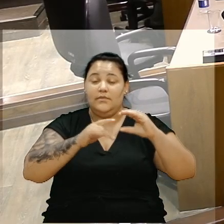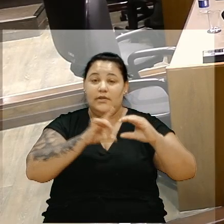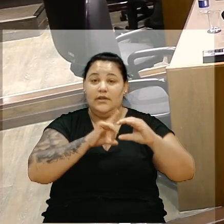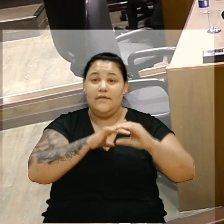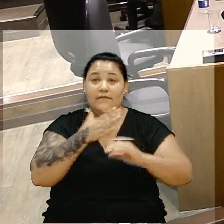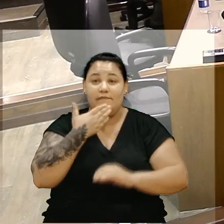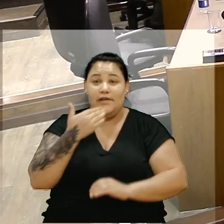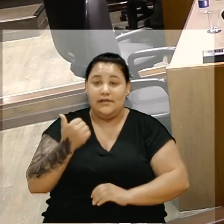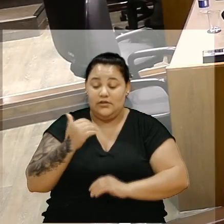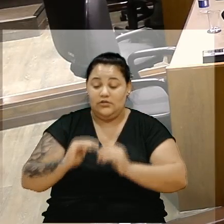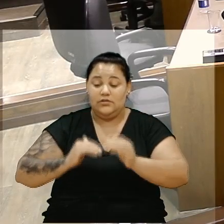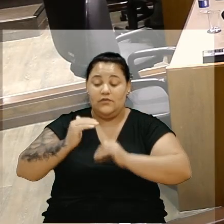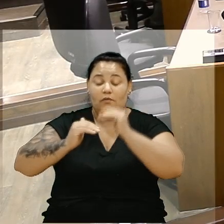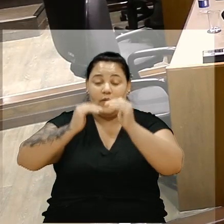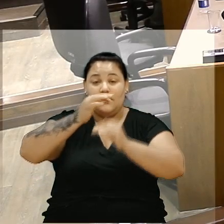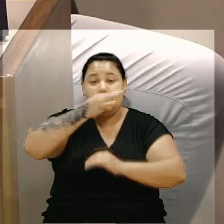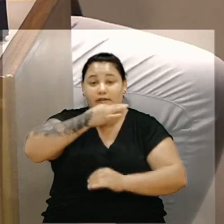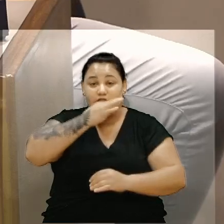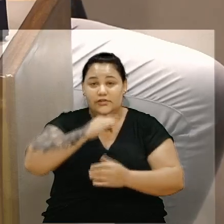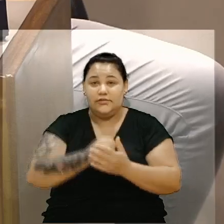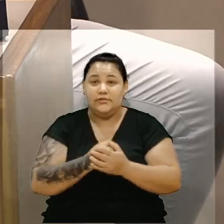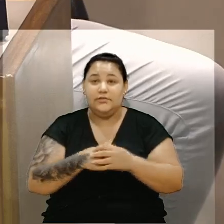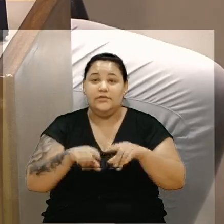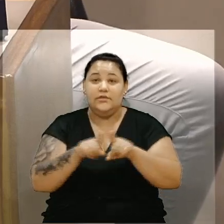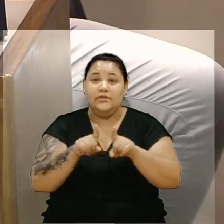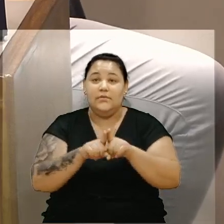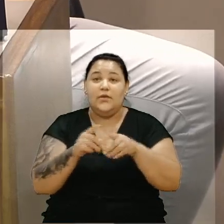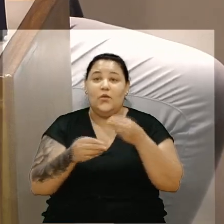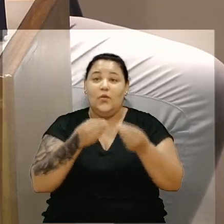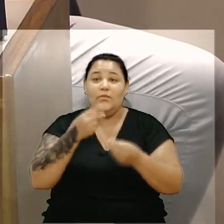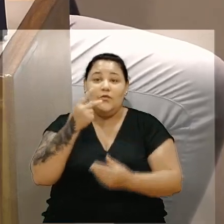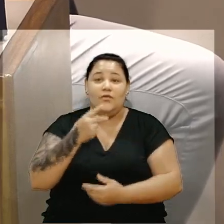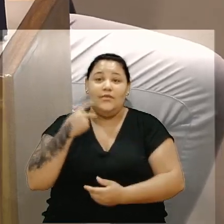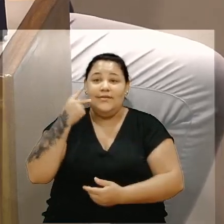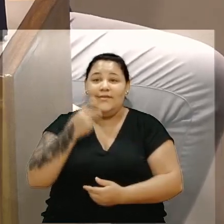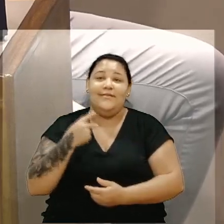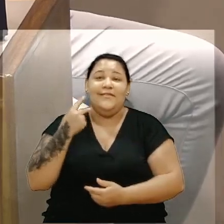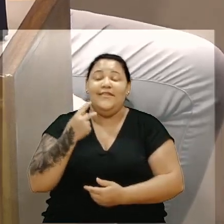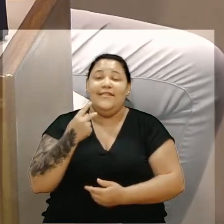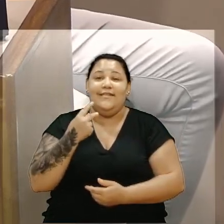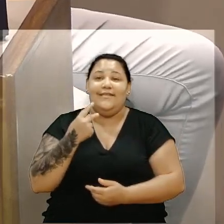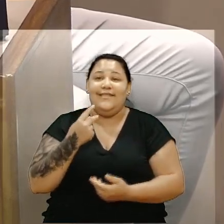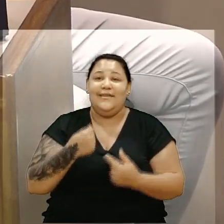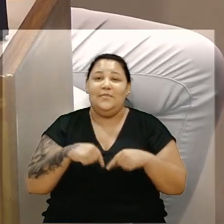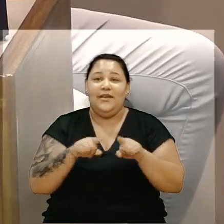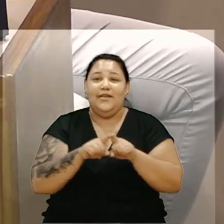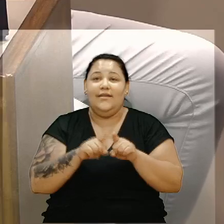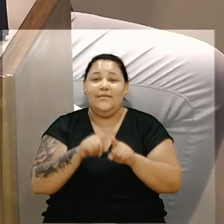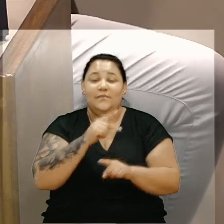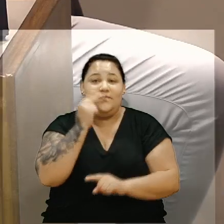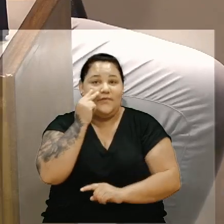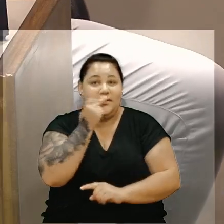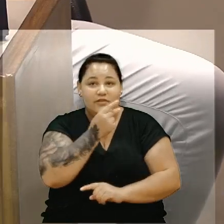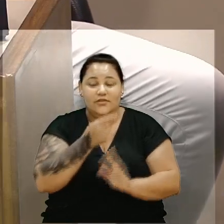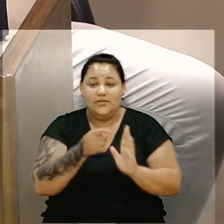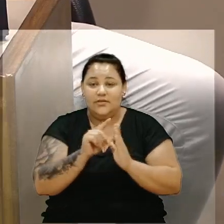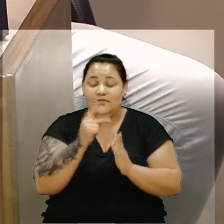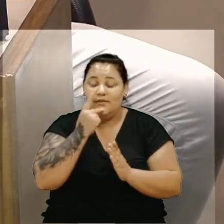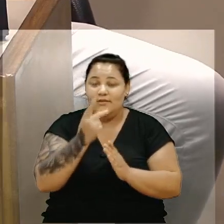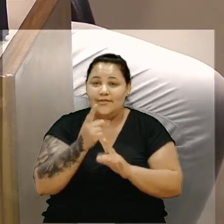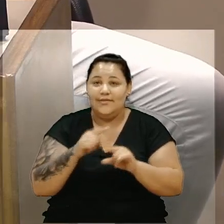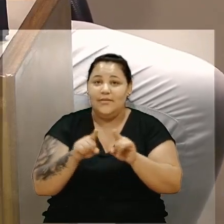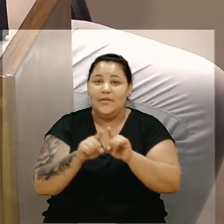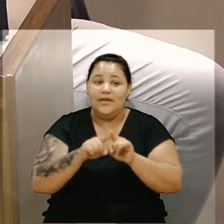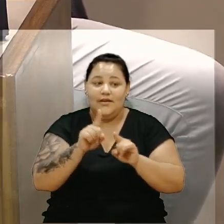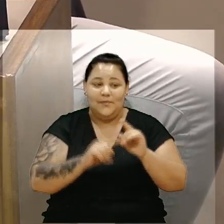e o crescimento para a nossa cidade. Como o vereador Libardi fala há pouco aqui, o senhor tem sido um construtor, né, do